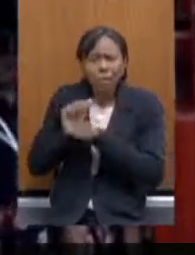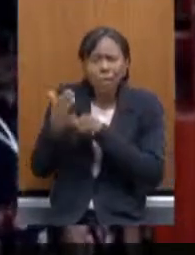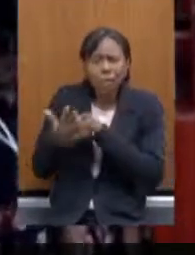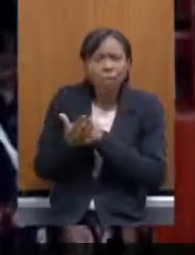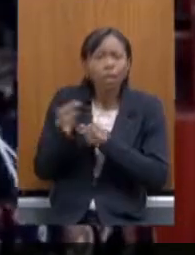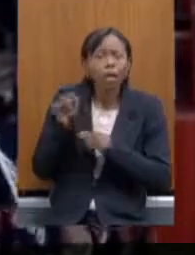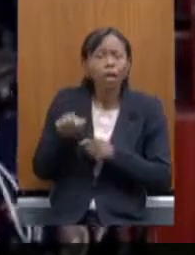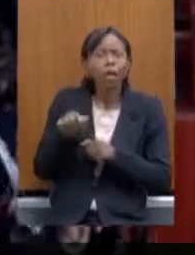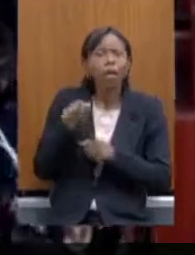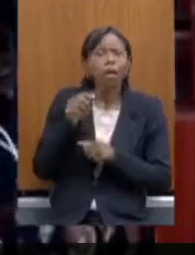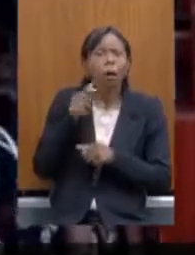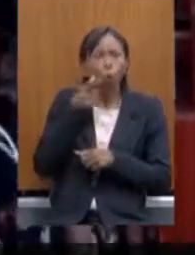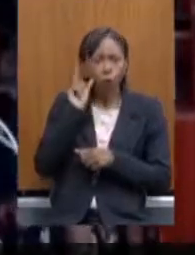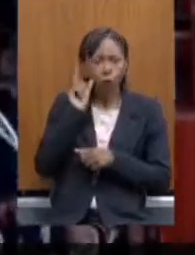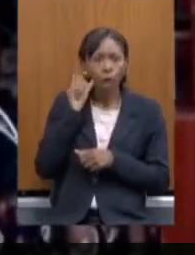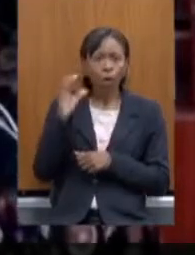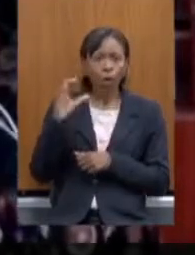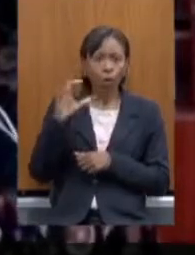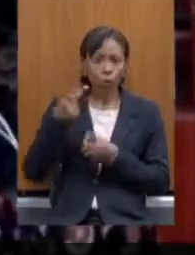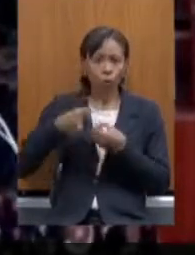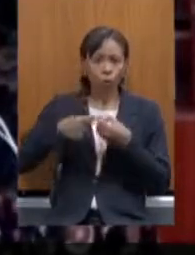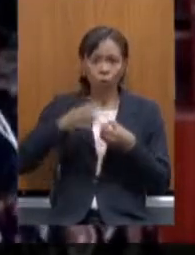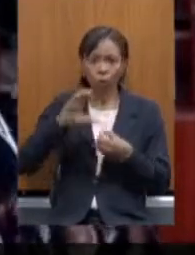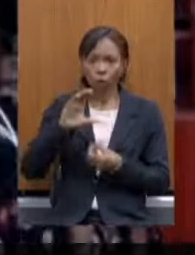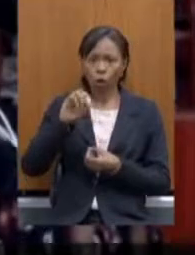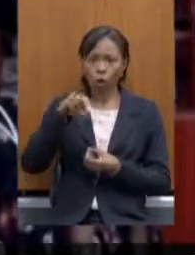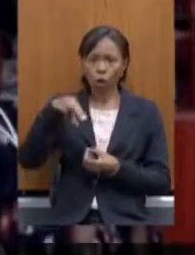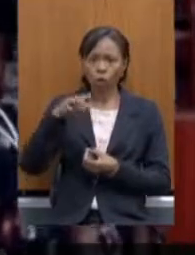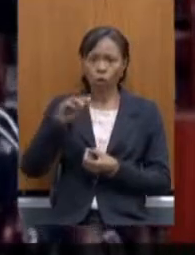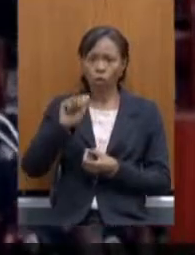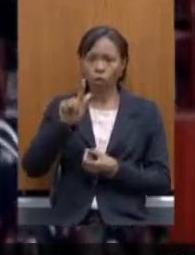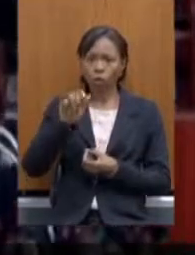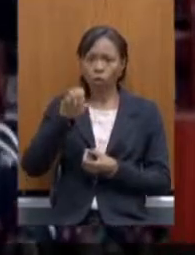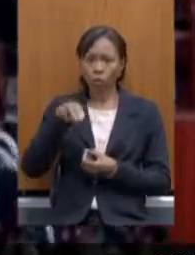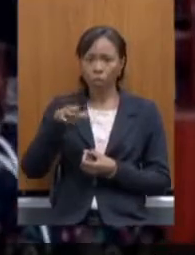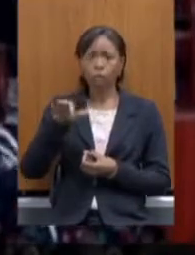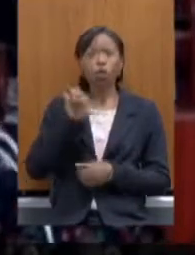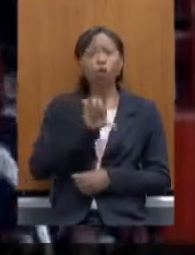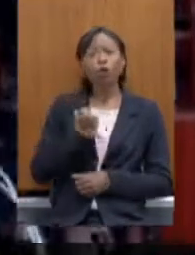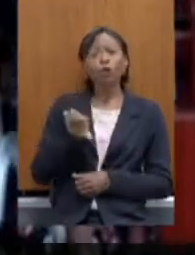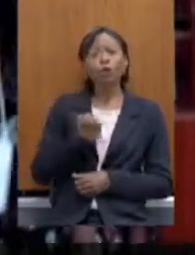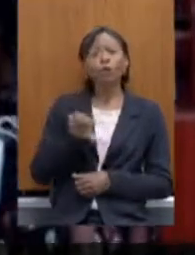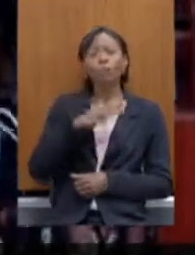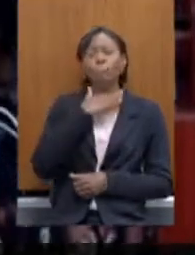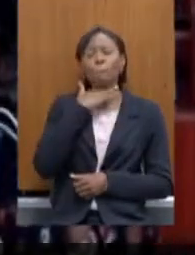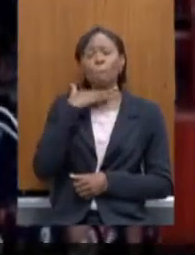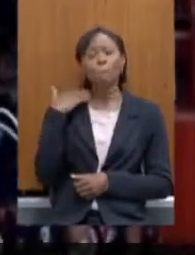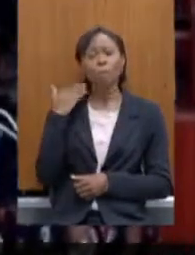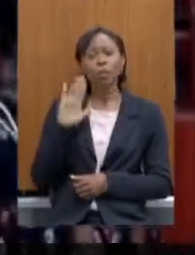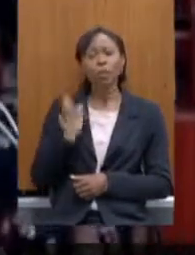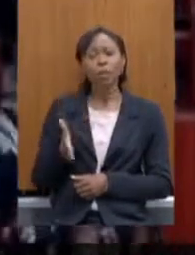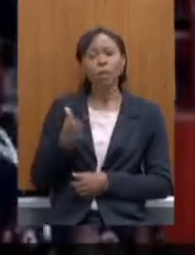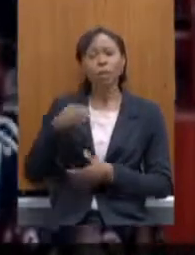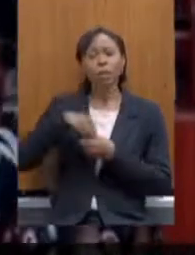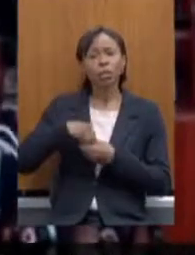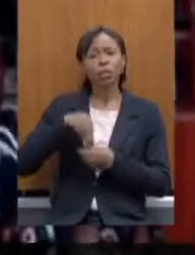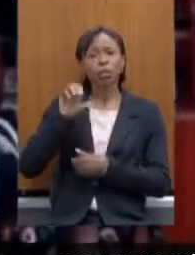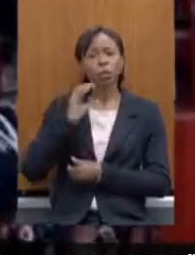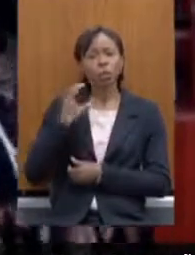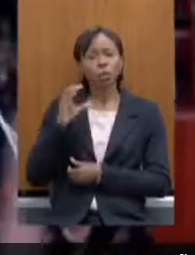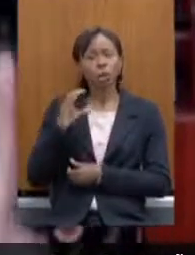contagem ontem nós tivemos a confirmação de 99 óbitos em